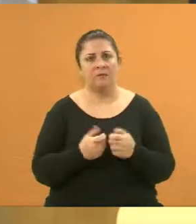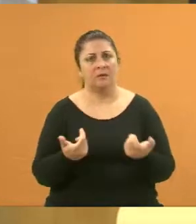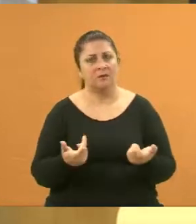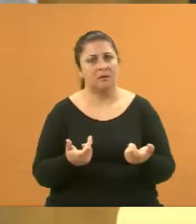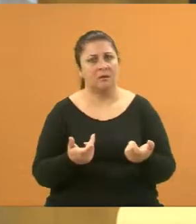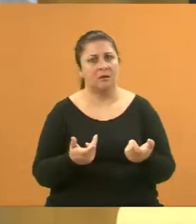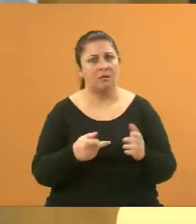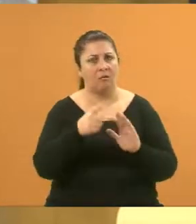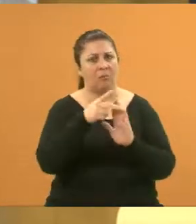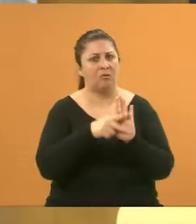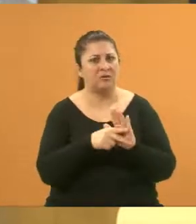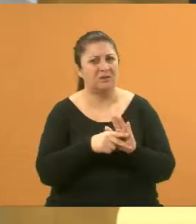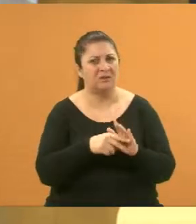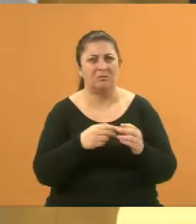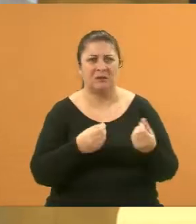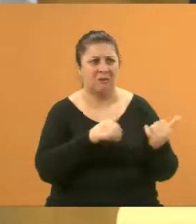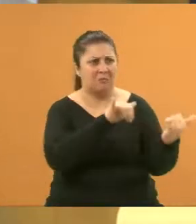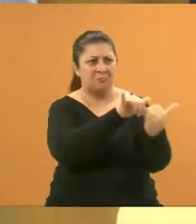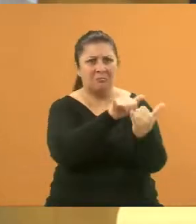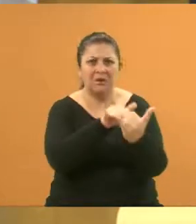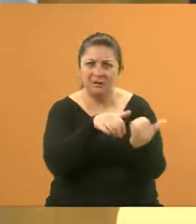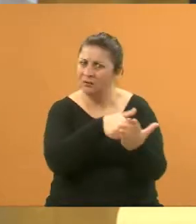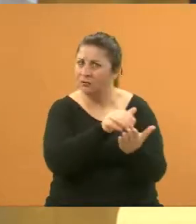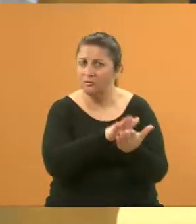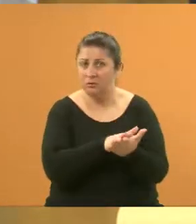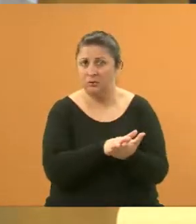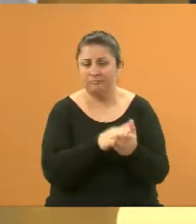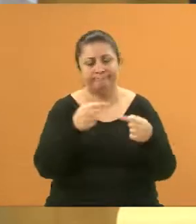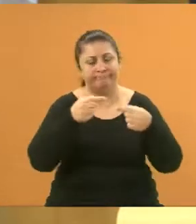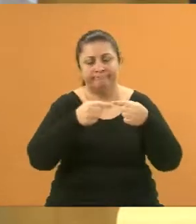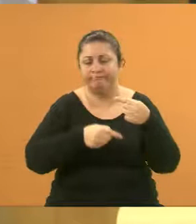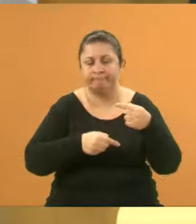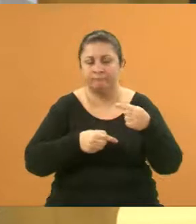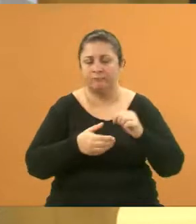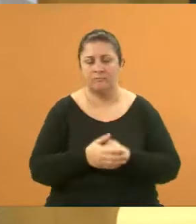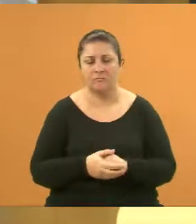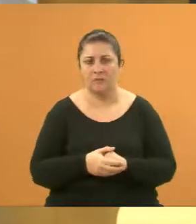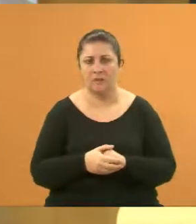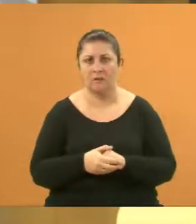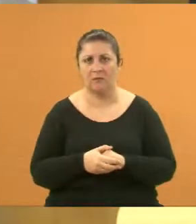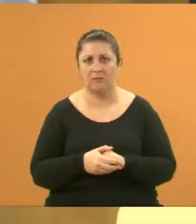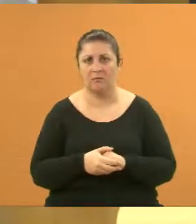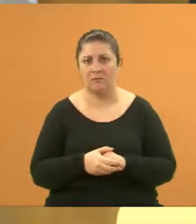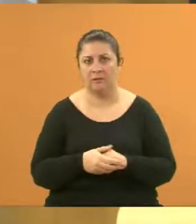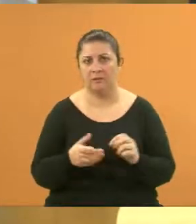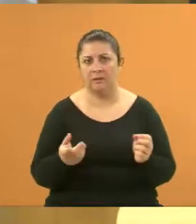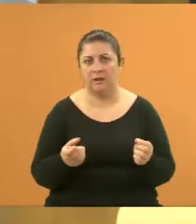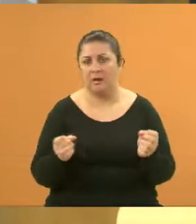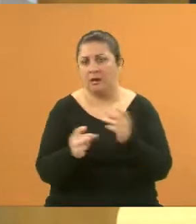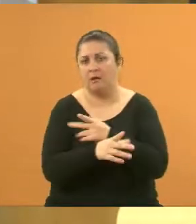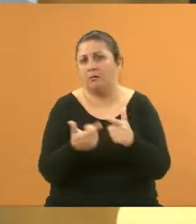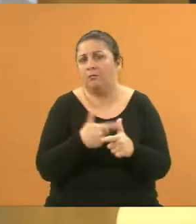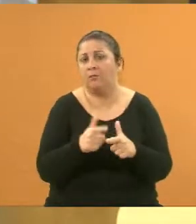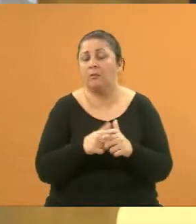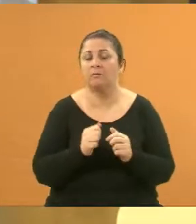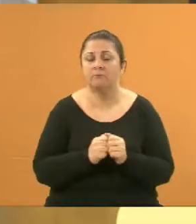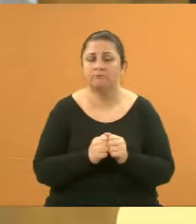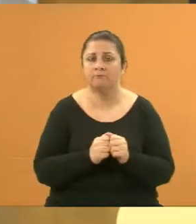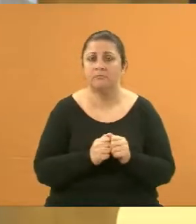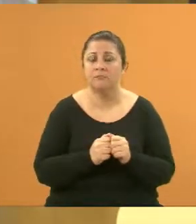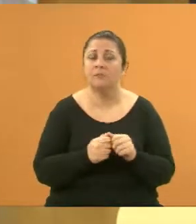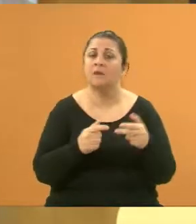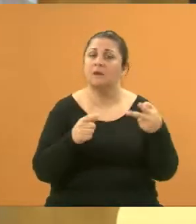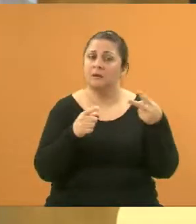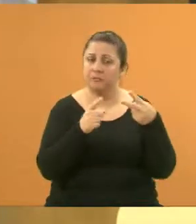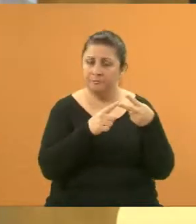simplesmente para isentar, eu não acho a forma mais correta de a gente resolver essa questão. E tem um